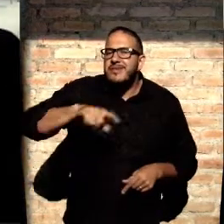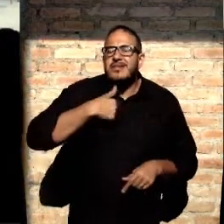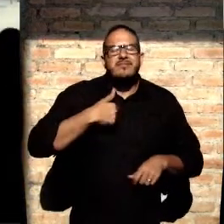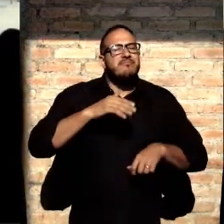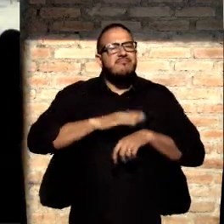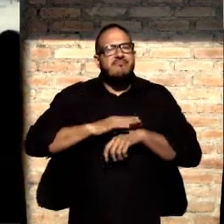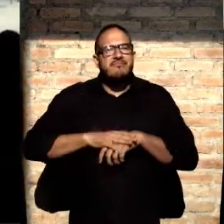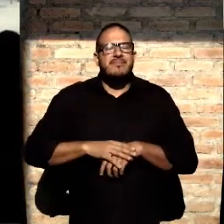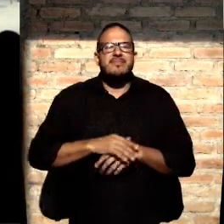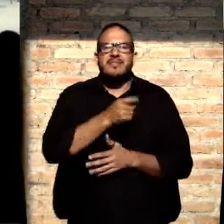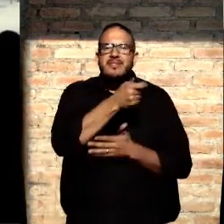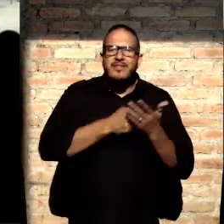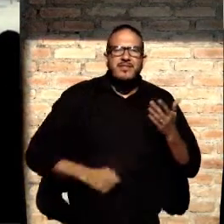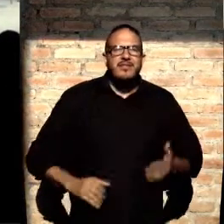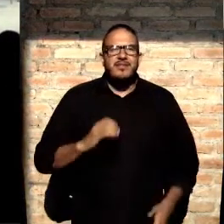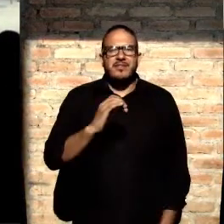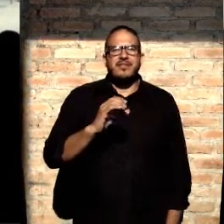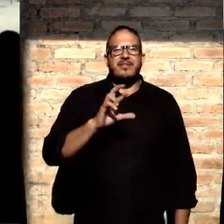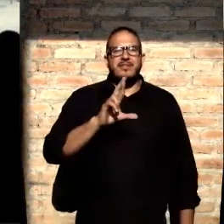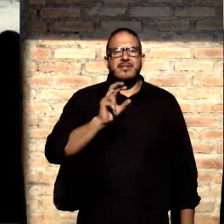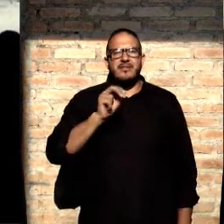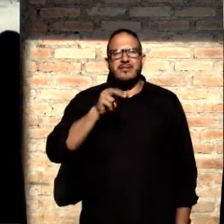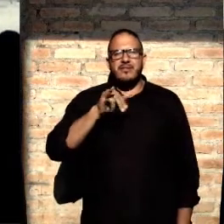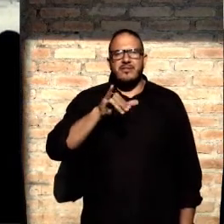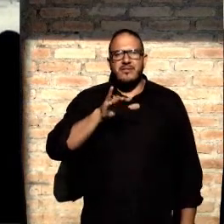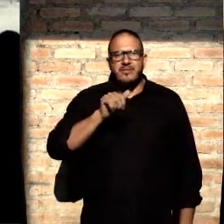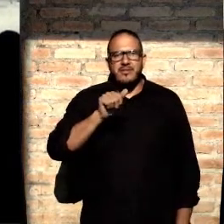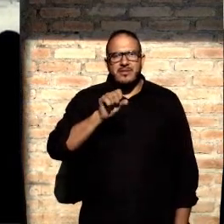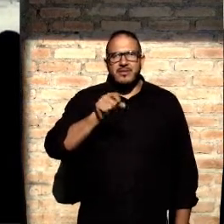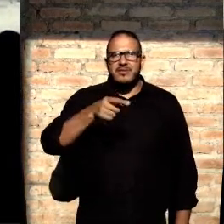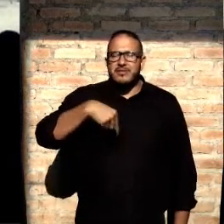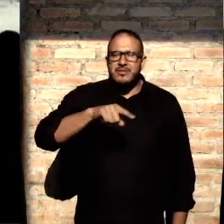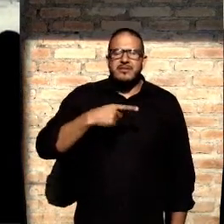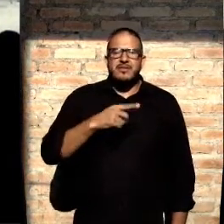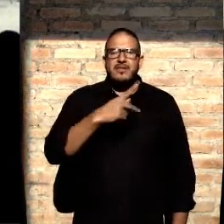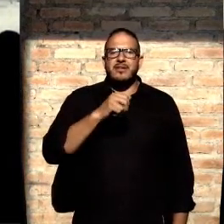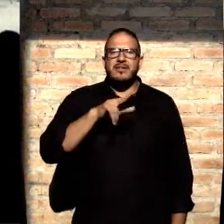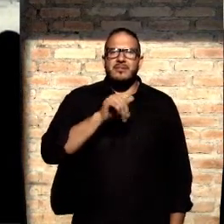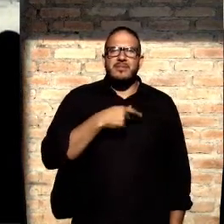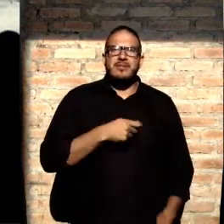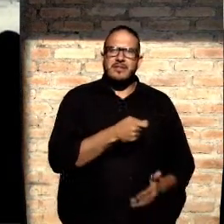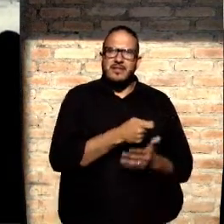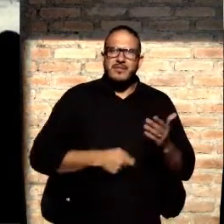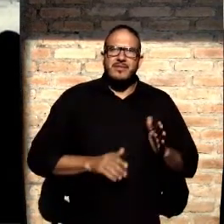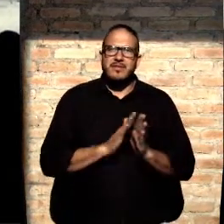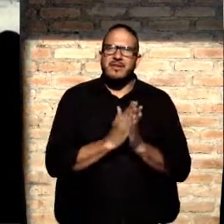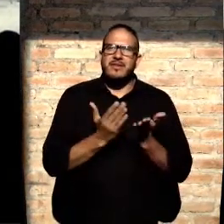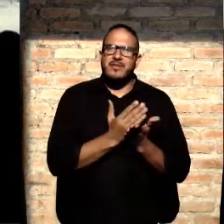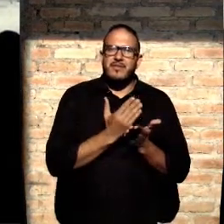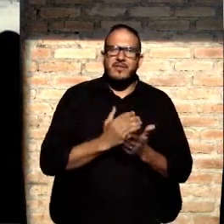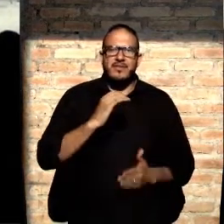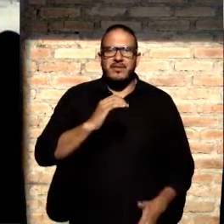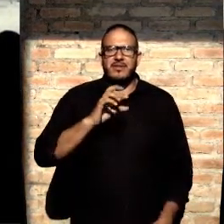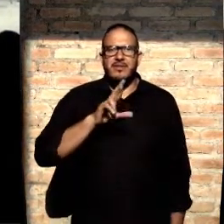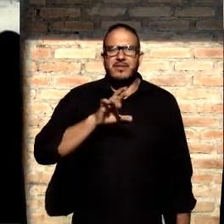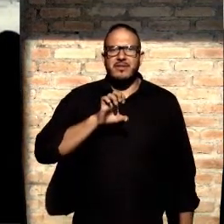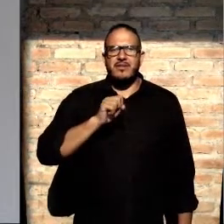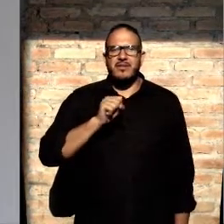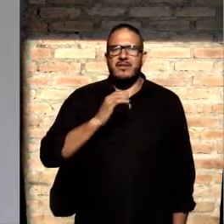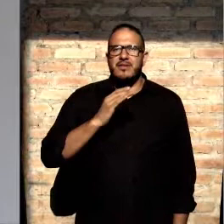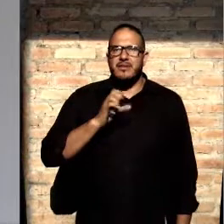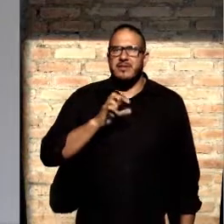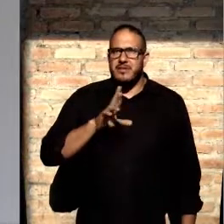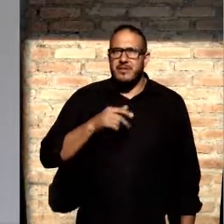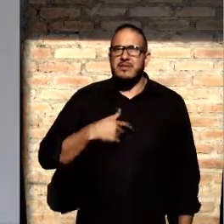crônicas quando a paula me convidou para escrever a crescer quando elas me convidaram eu falei mas eu não escreva